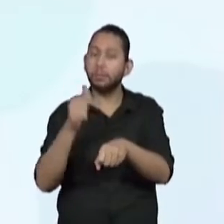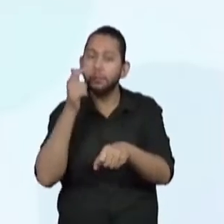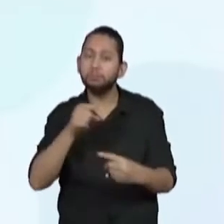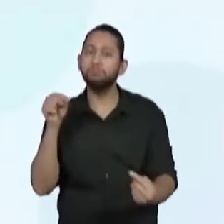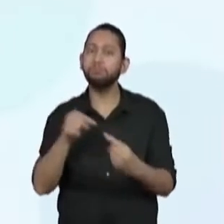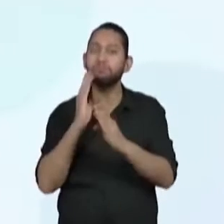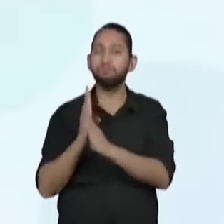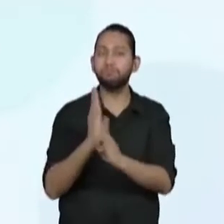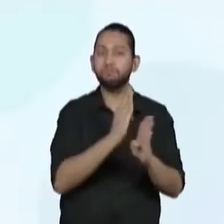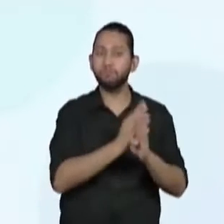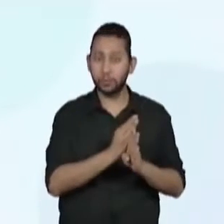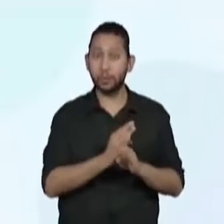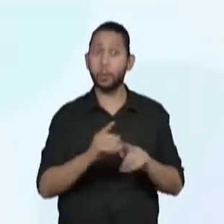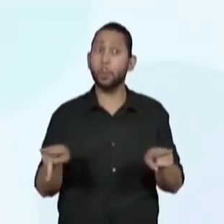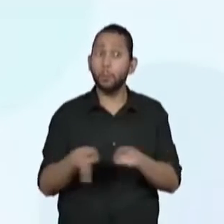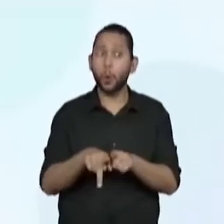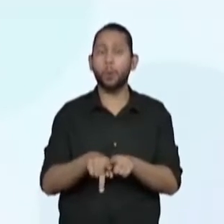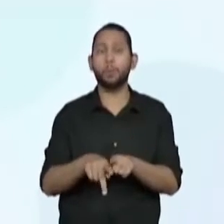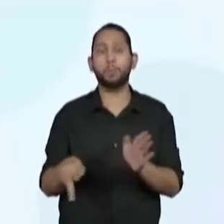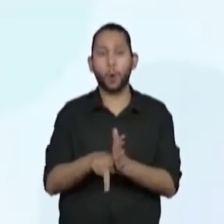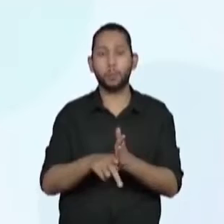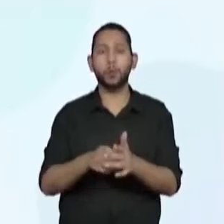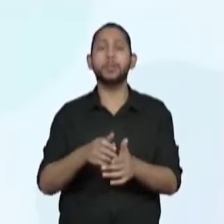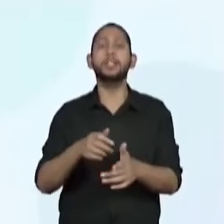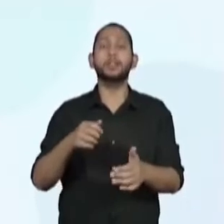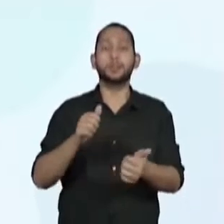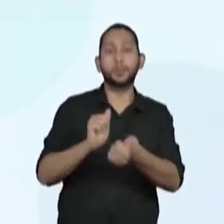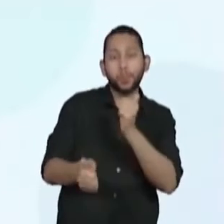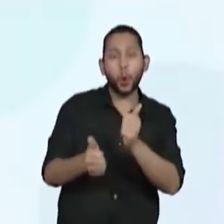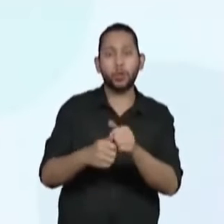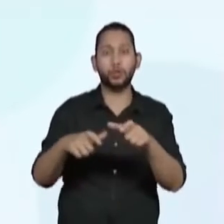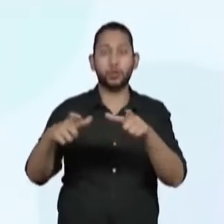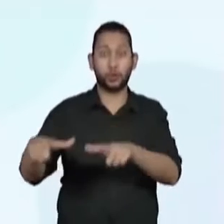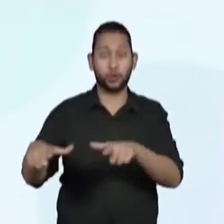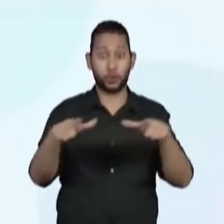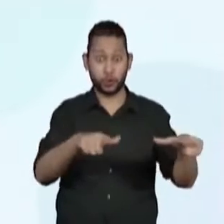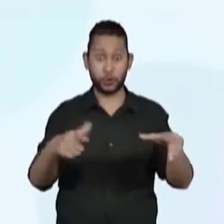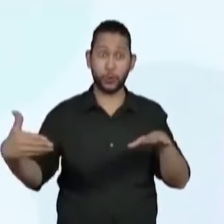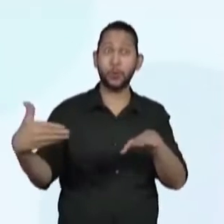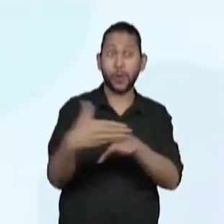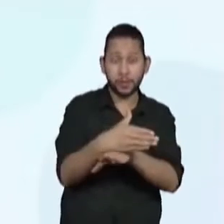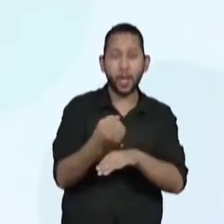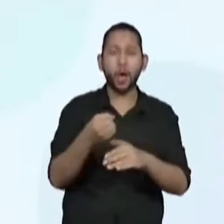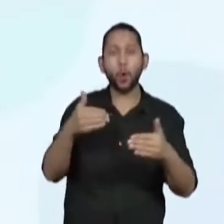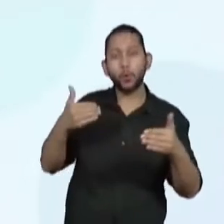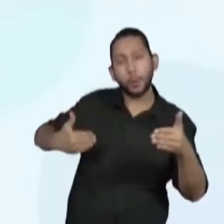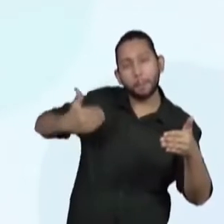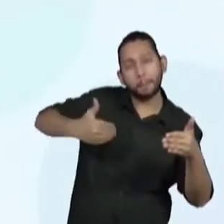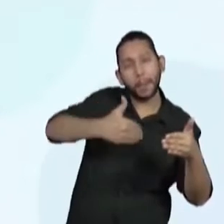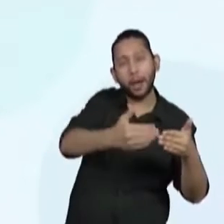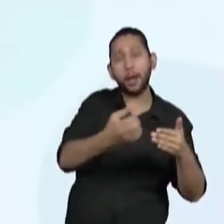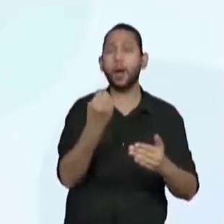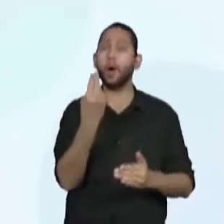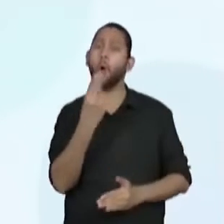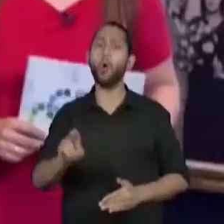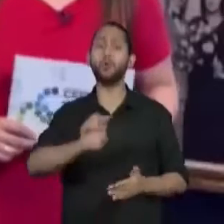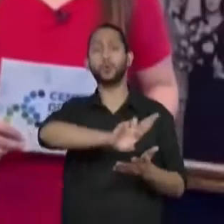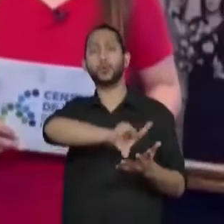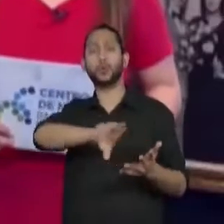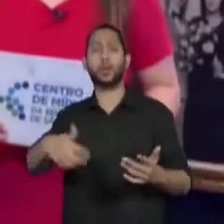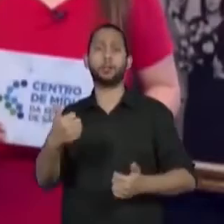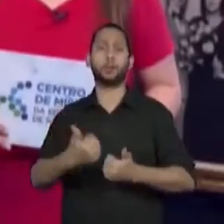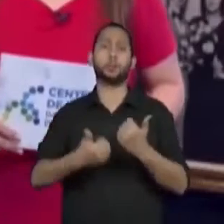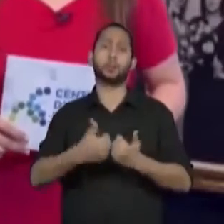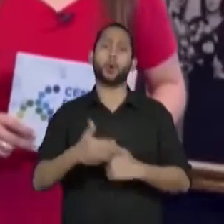táticos, tanto nos esportes de marca e invasão, como nas modalidades esportivas escolhidas para praticar.